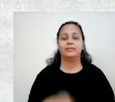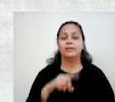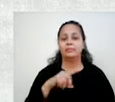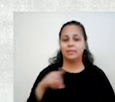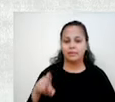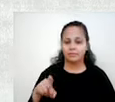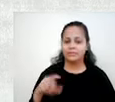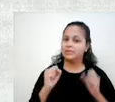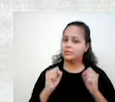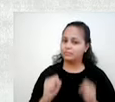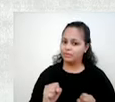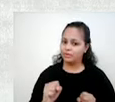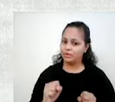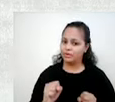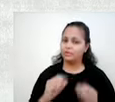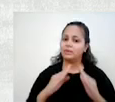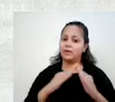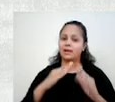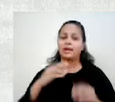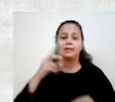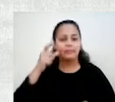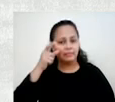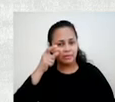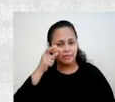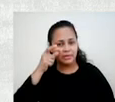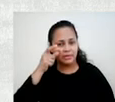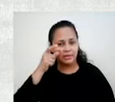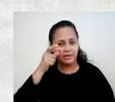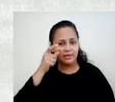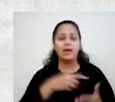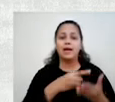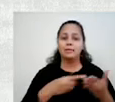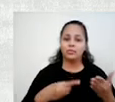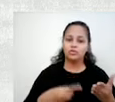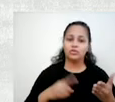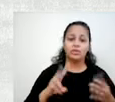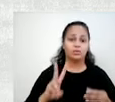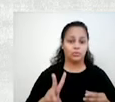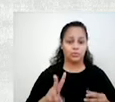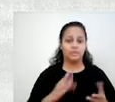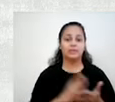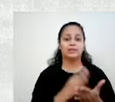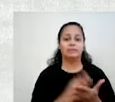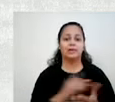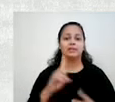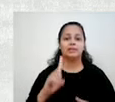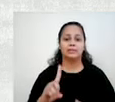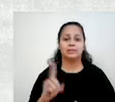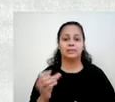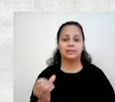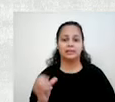Para que vocês possam acompanhar aí da casa de vocês, eu peço que abram a apostila 2 na página